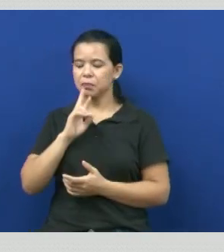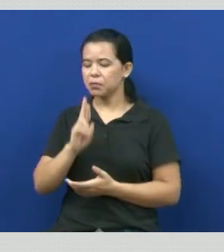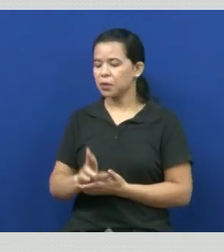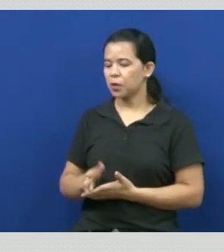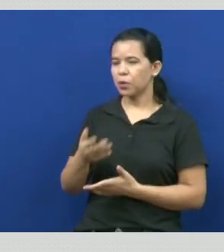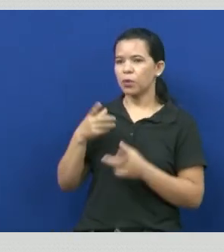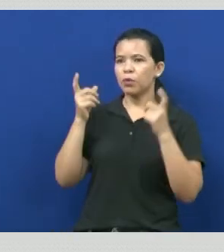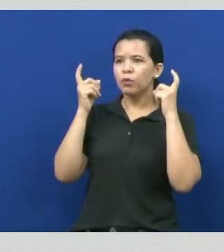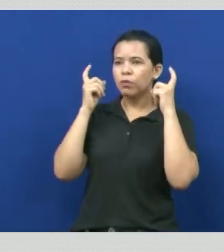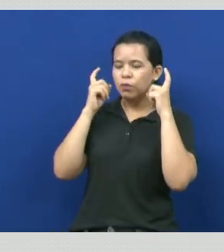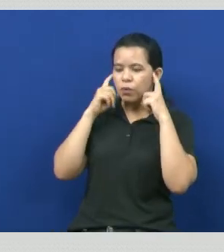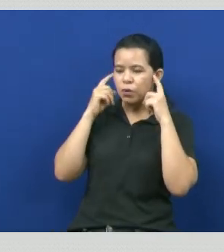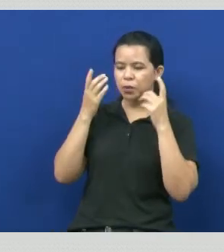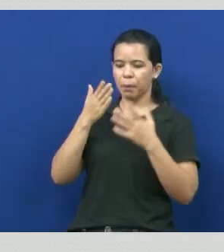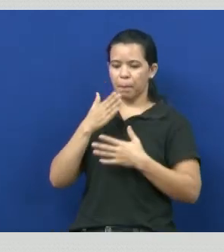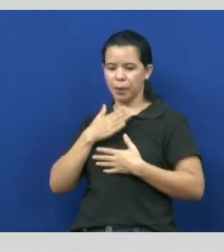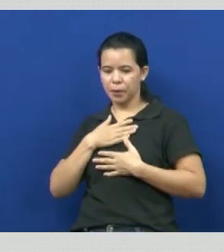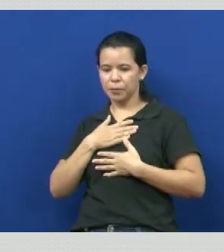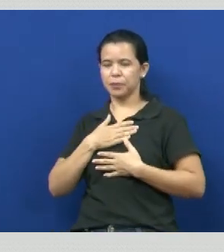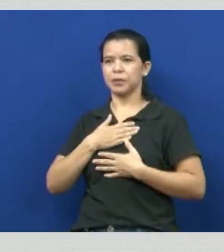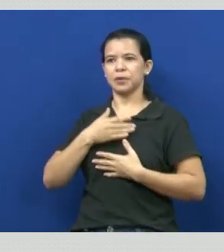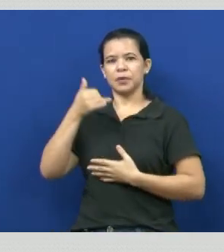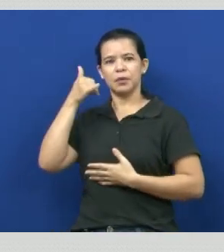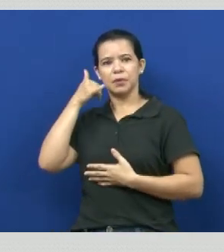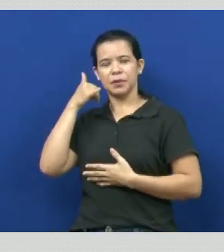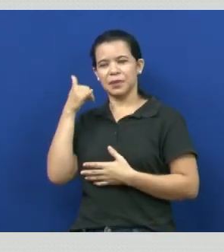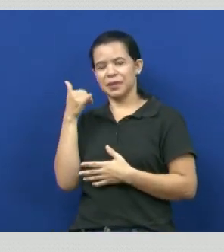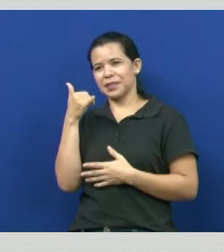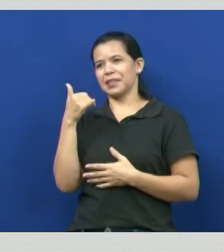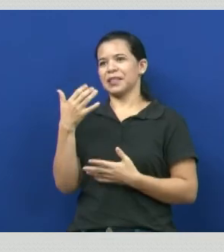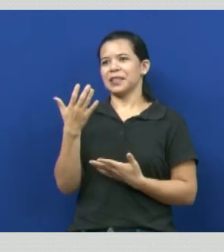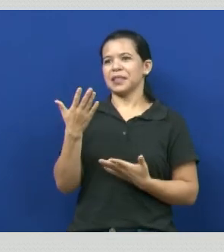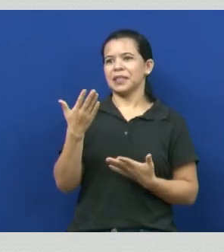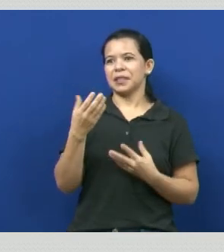o smart vou dar para minha irmã passar nas unhas.